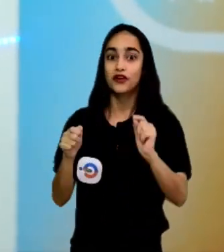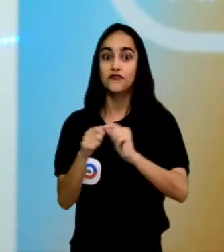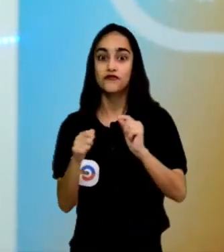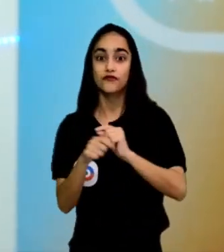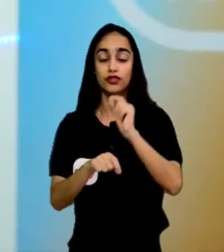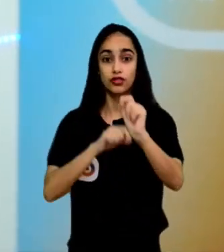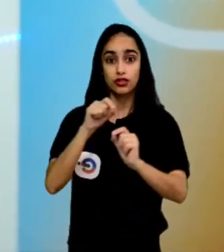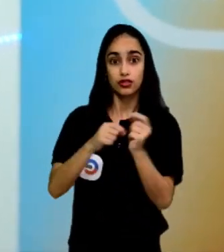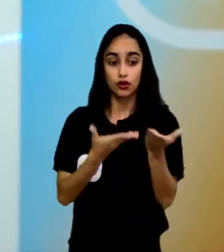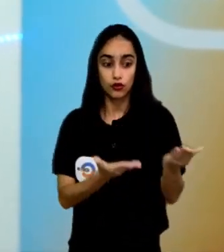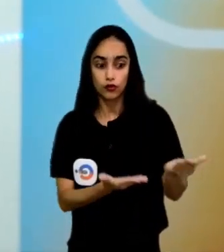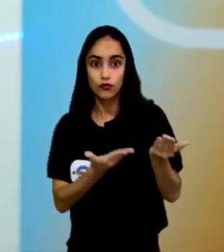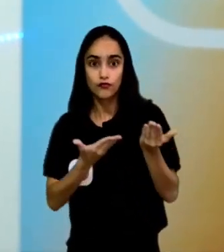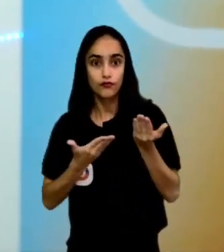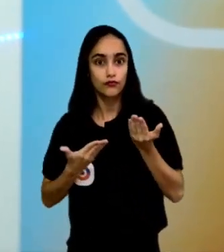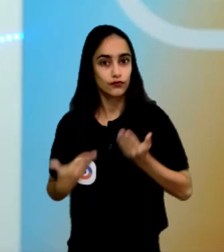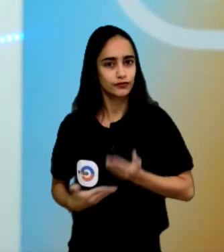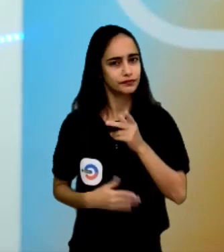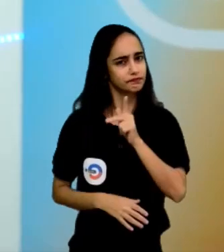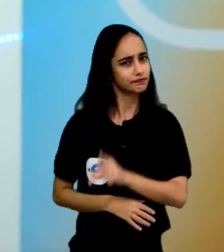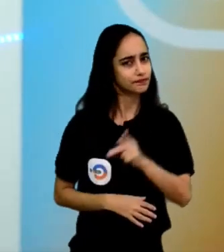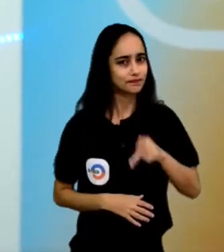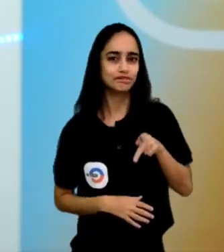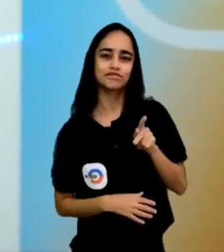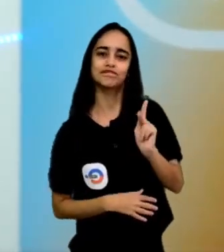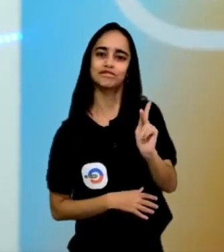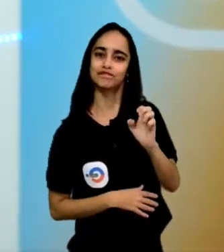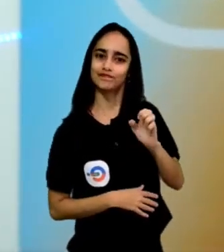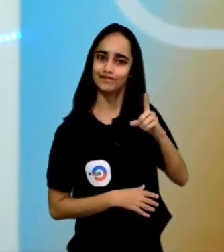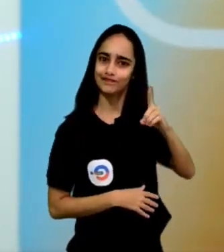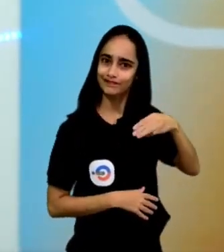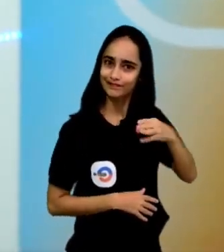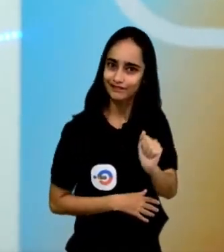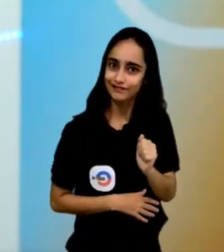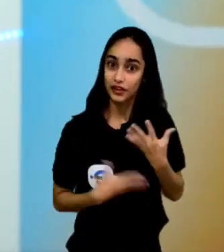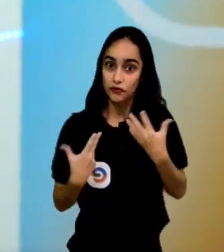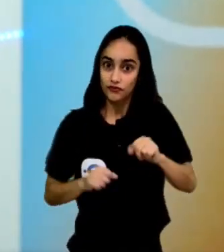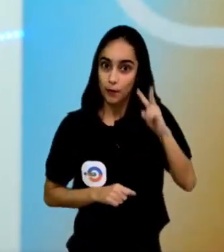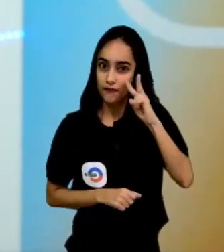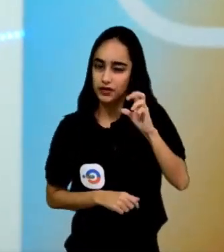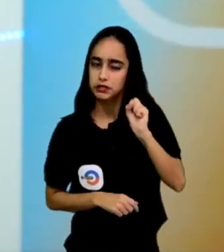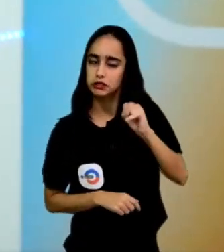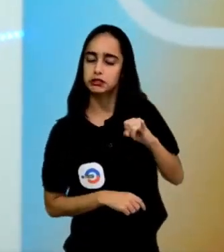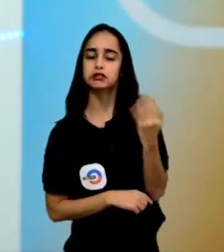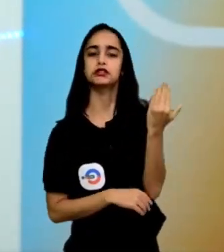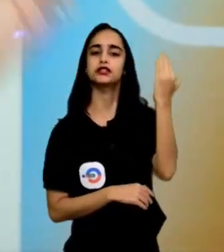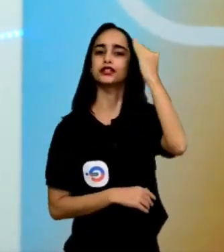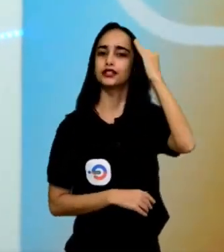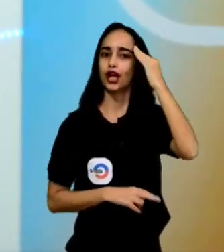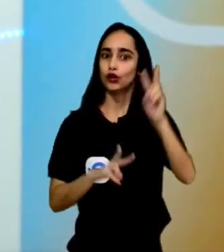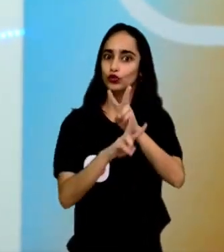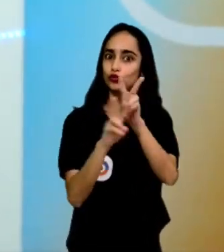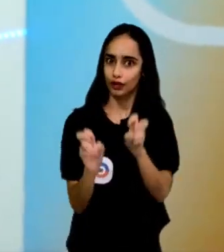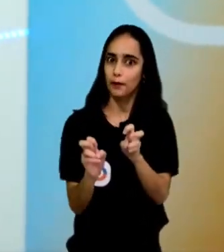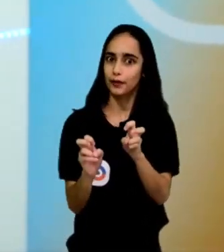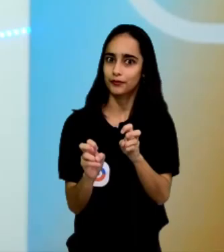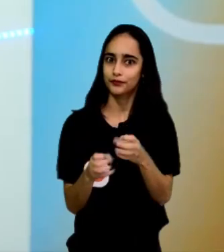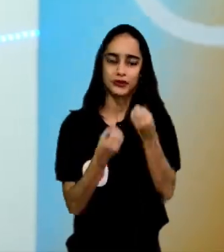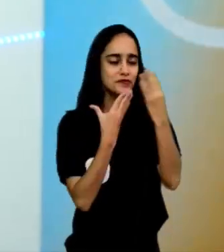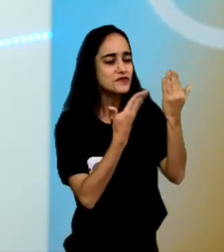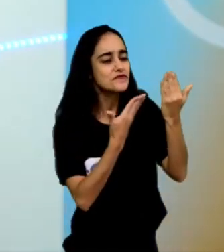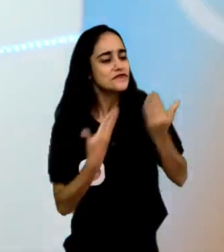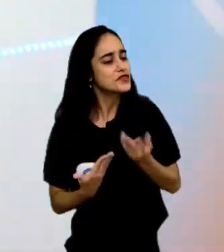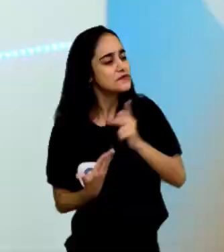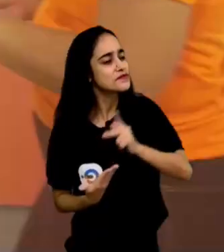um convite para a professora Kedma. Vamos ver se ela entende de fábula. Bem-vinda,